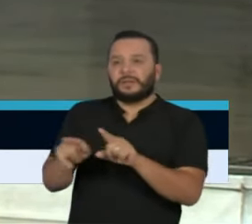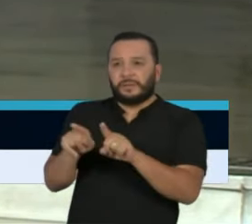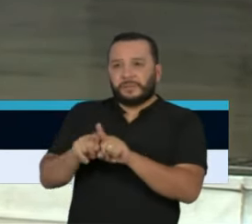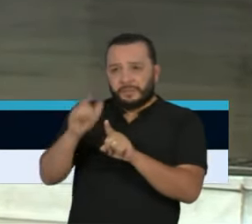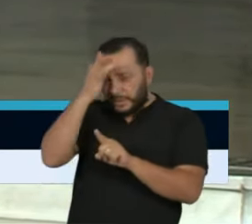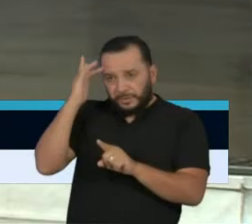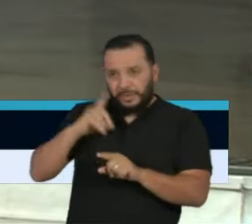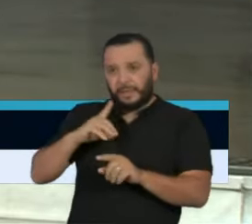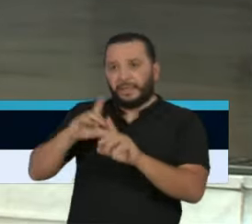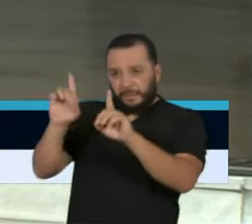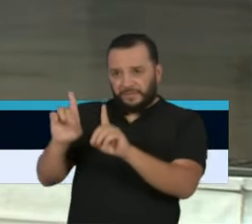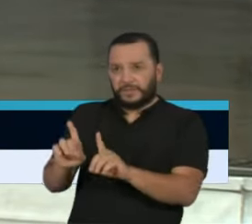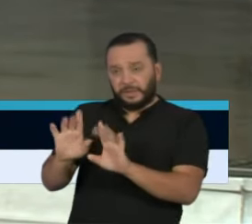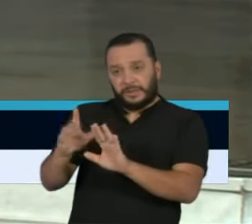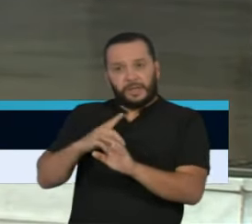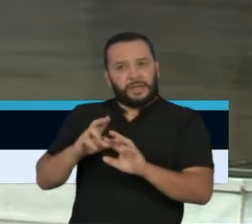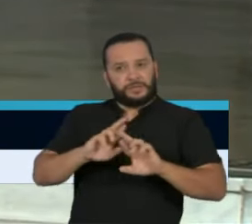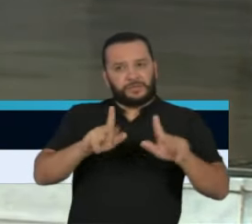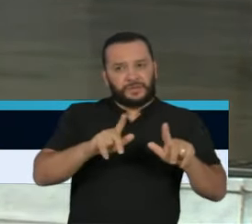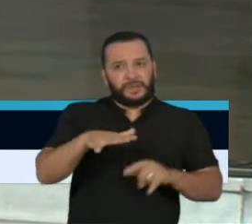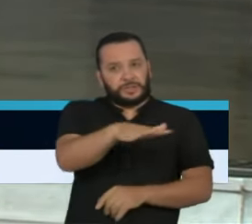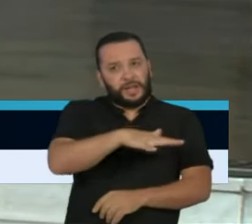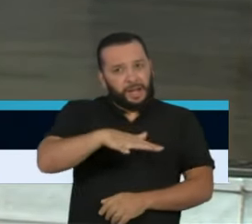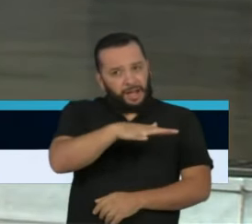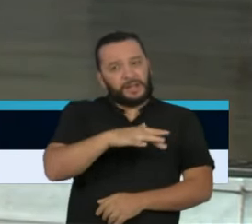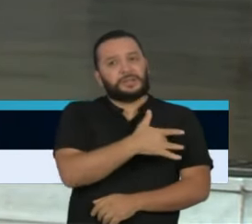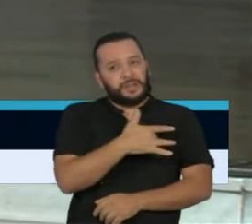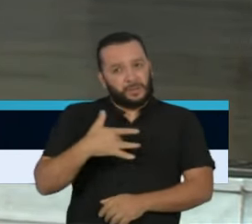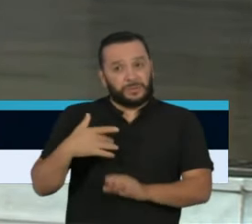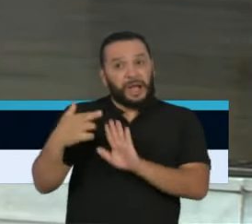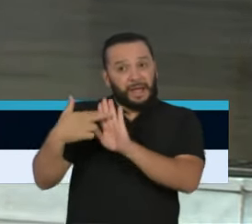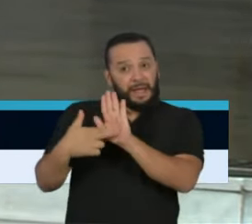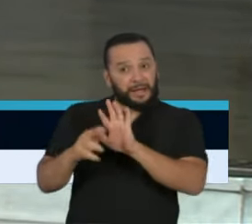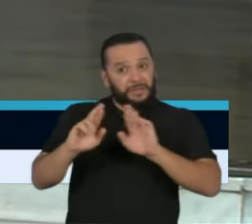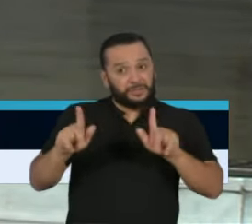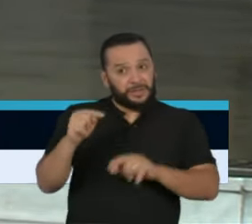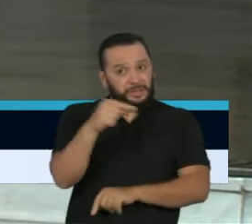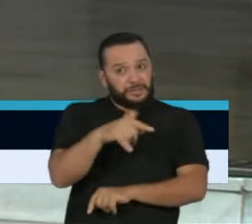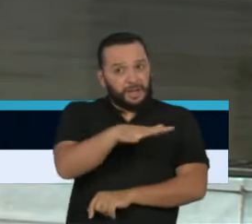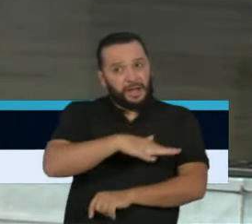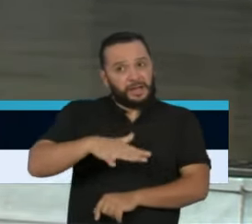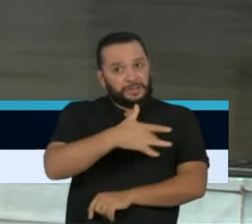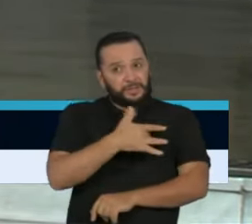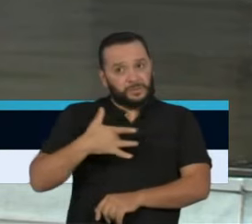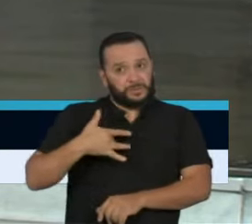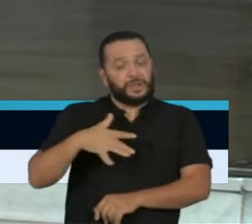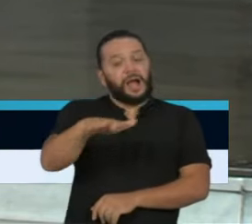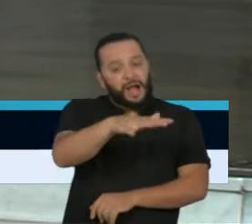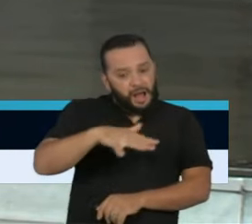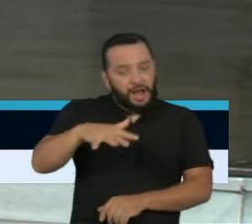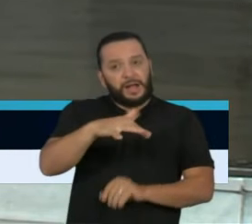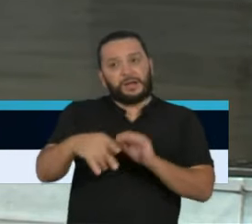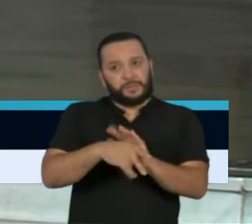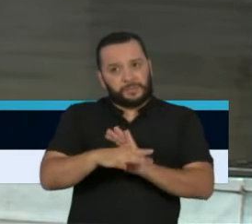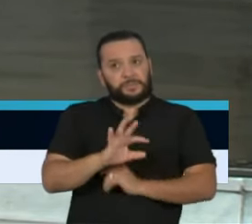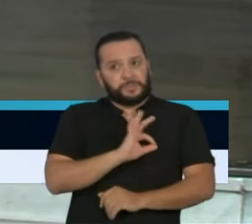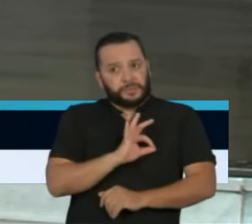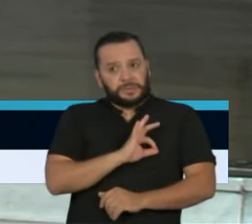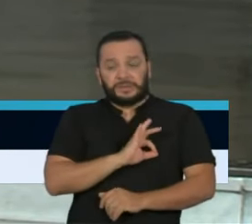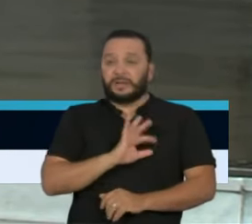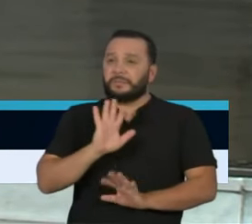imunodeficiência, não valem para os servidores da área da saúde e da área da segurança pública. Entretanto, muitos acabam pedindo afastamento neste